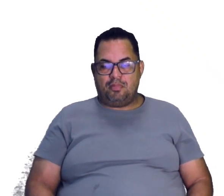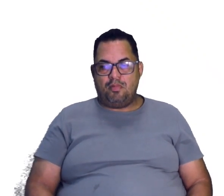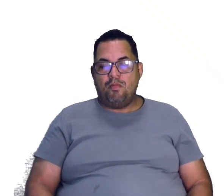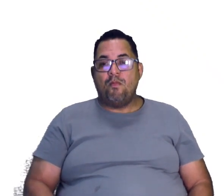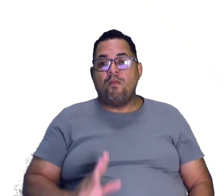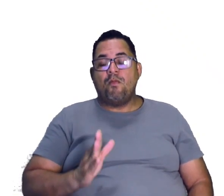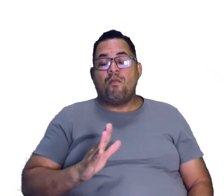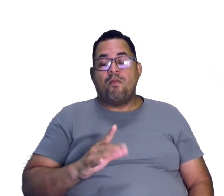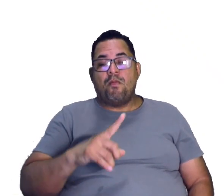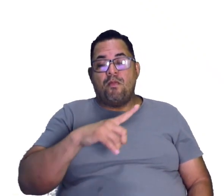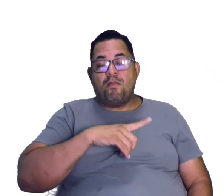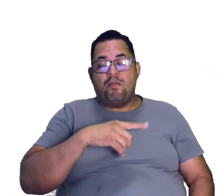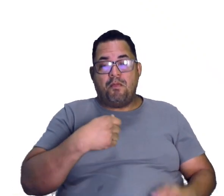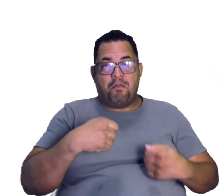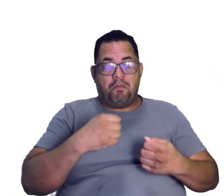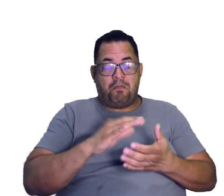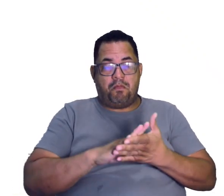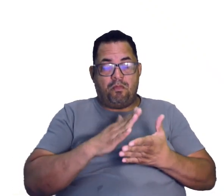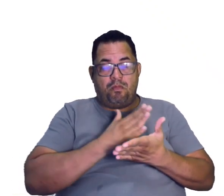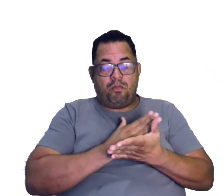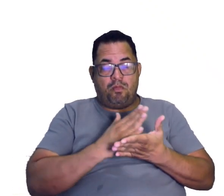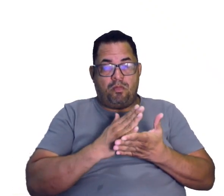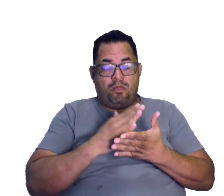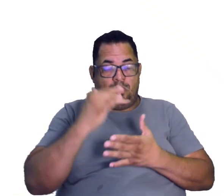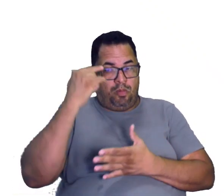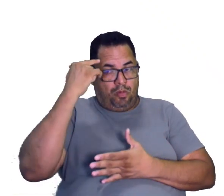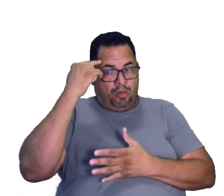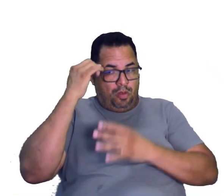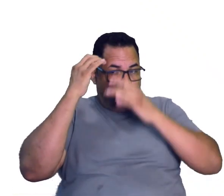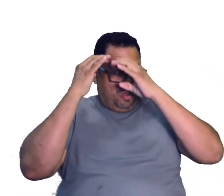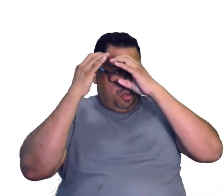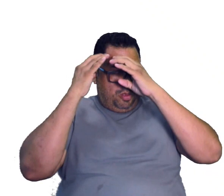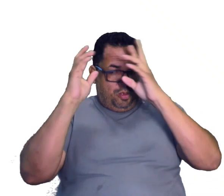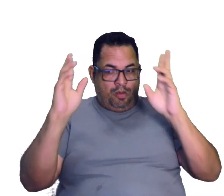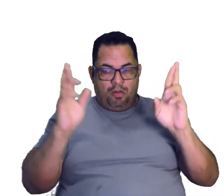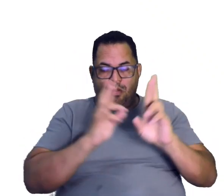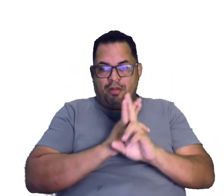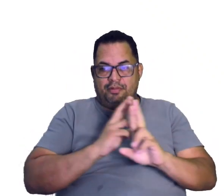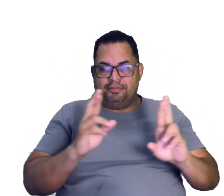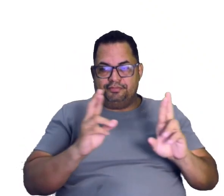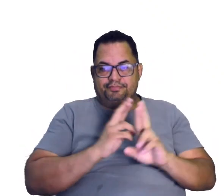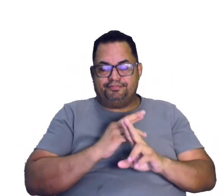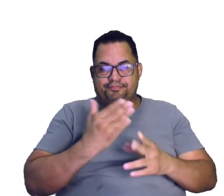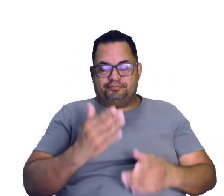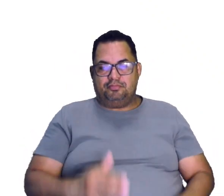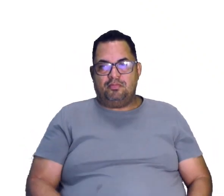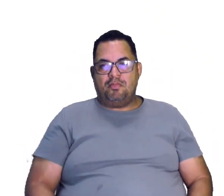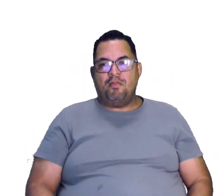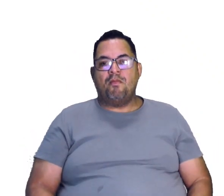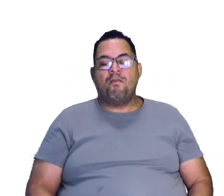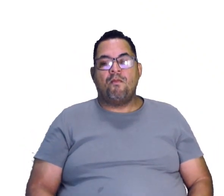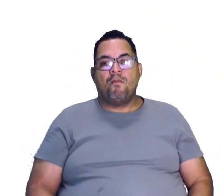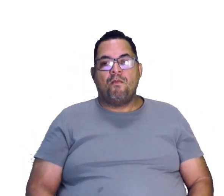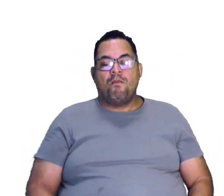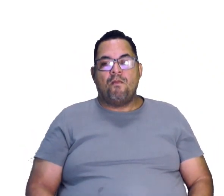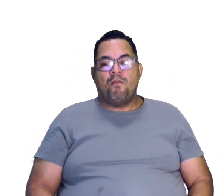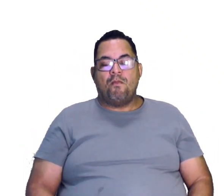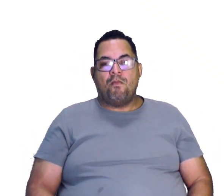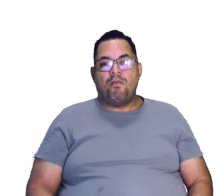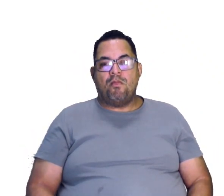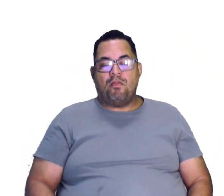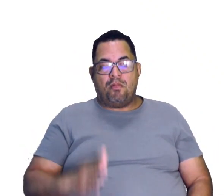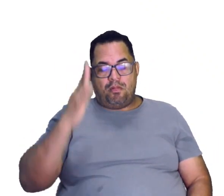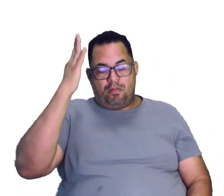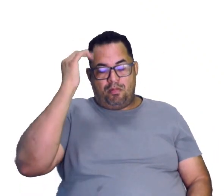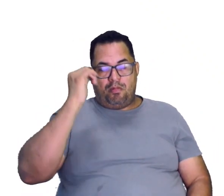que começar a processar o cérebro para ele relacionar essas relações aí. Eu sei que um